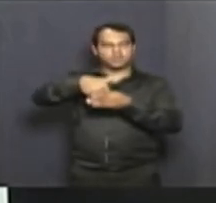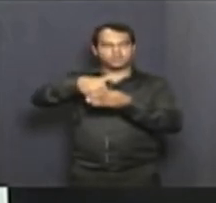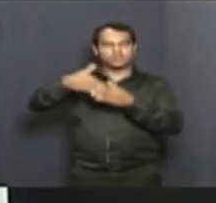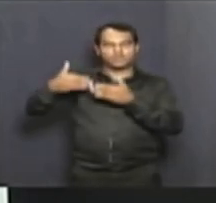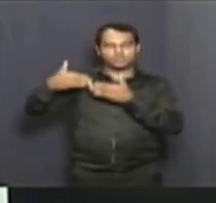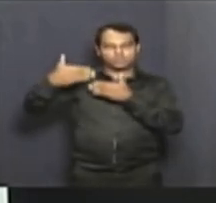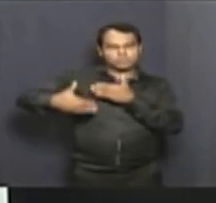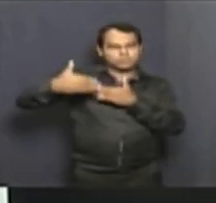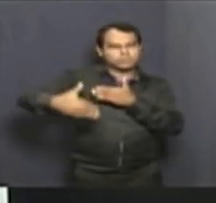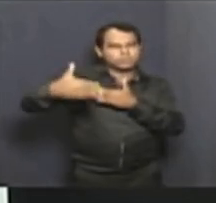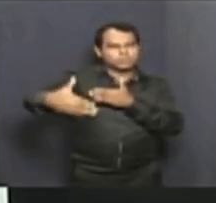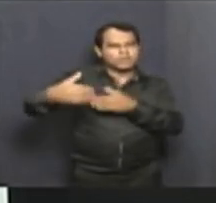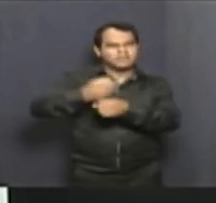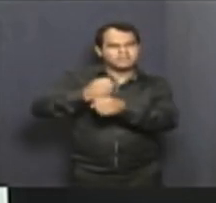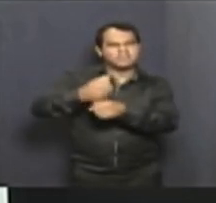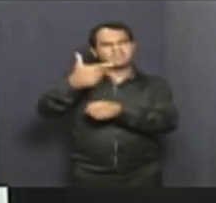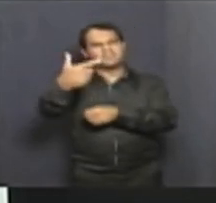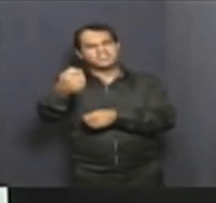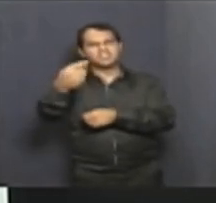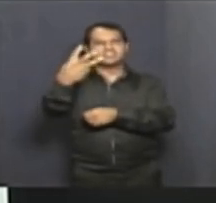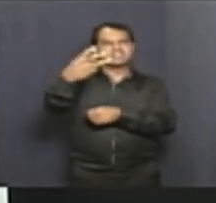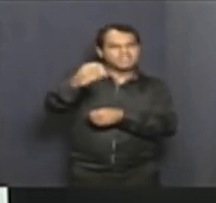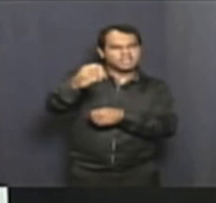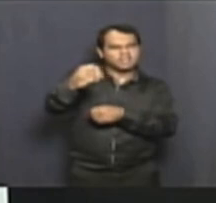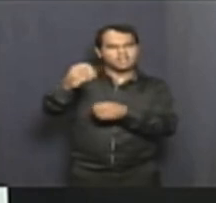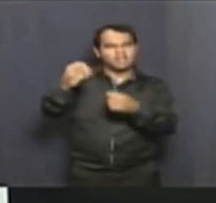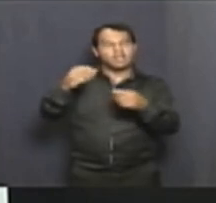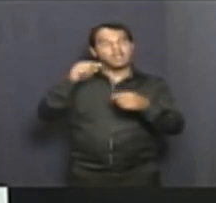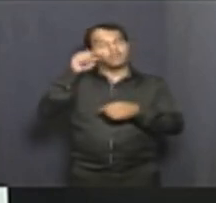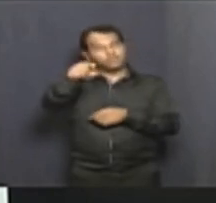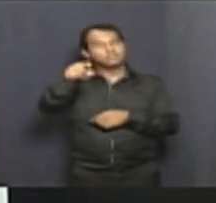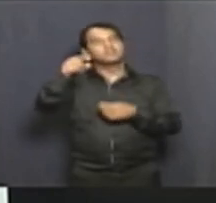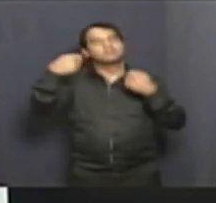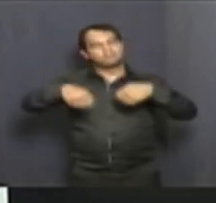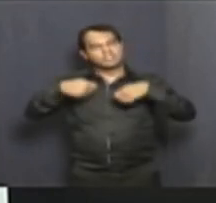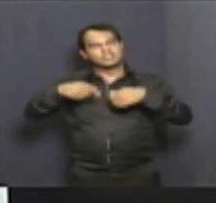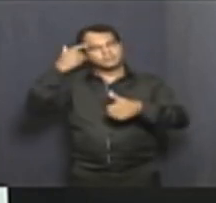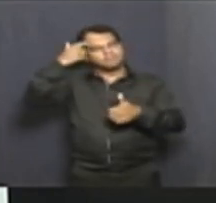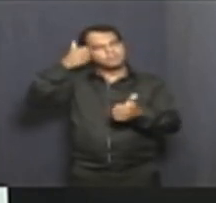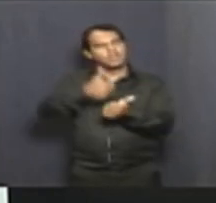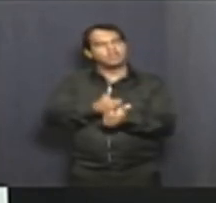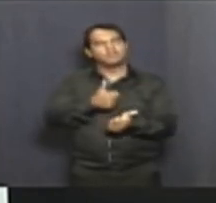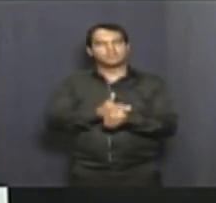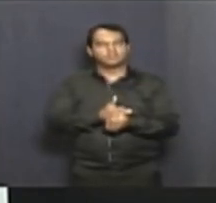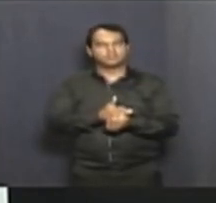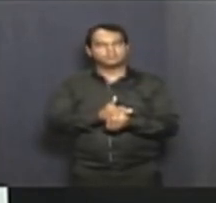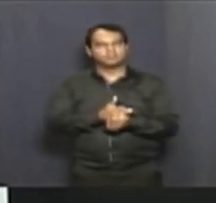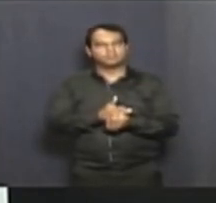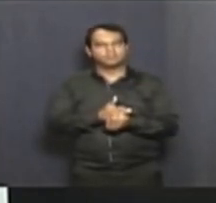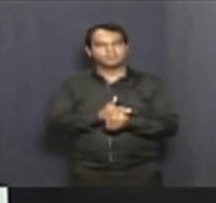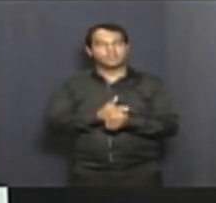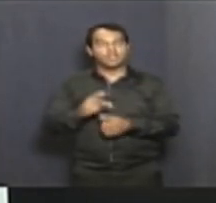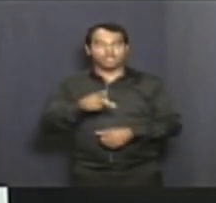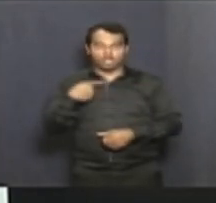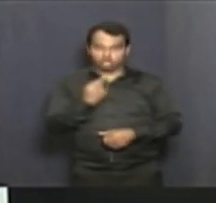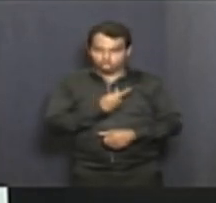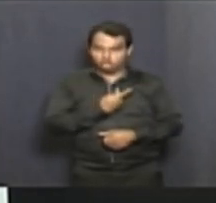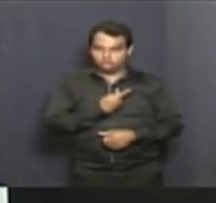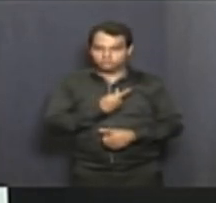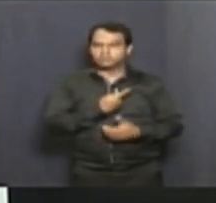30 anos a fazer essa reflexão nós tivemos